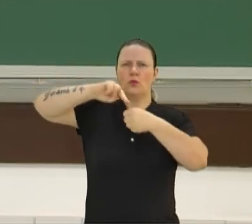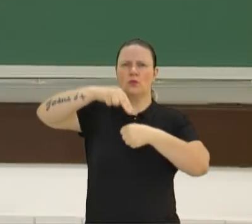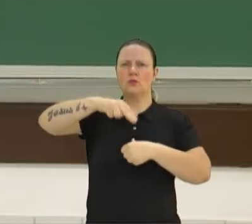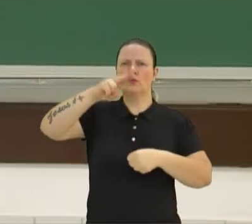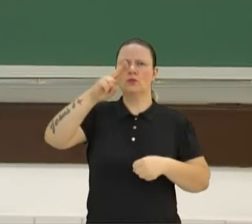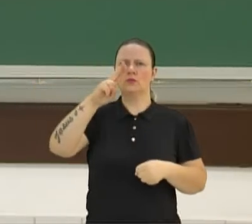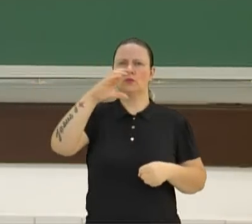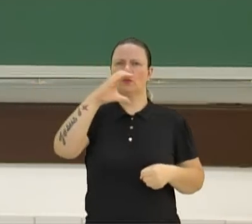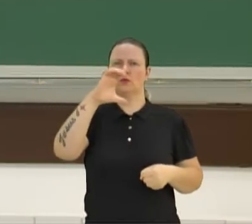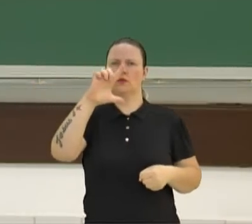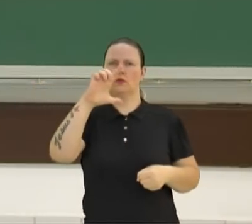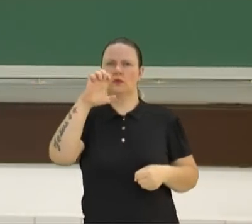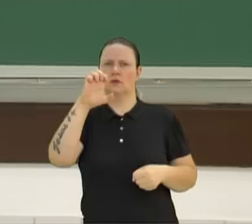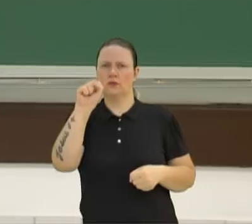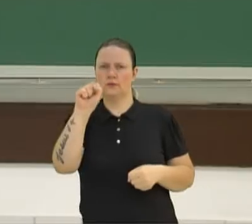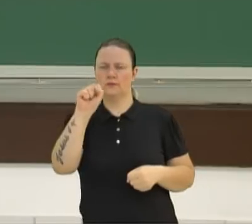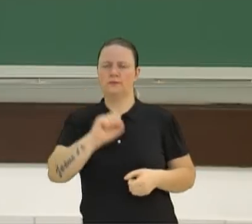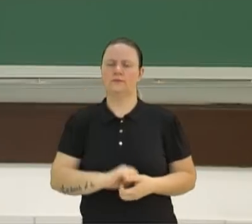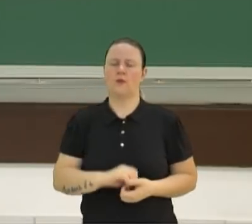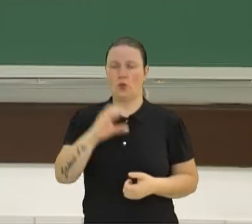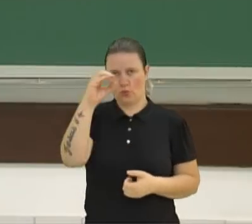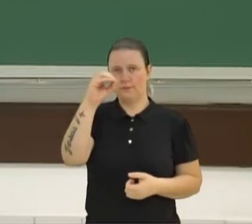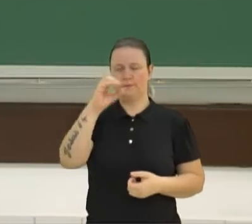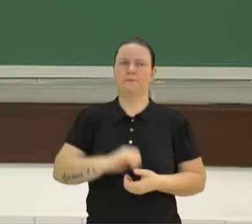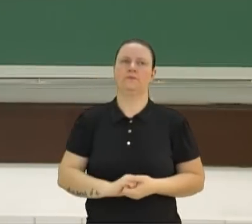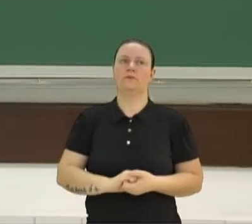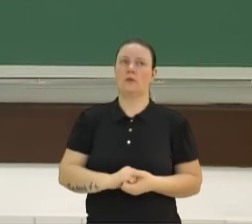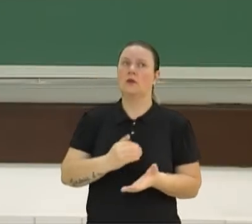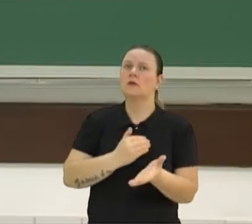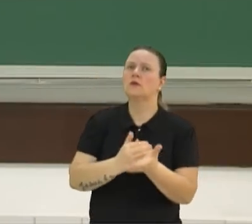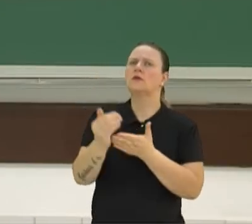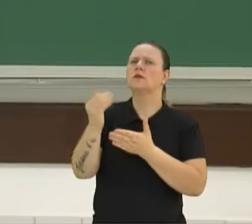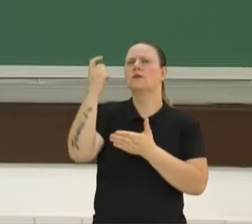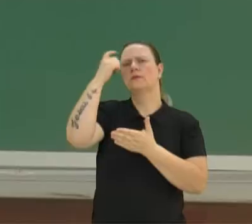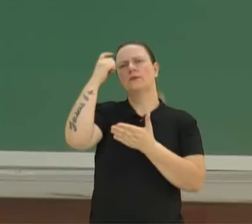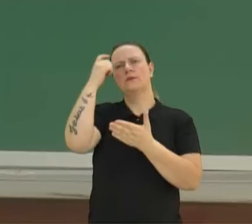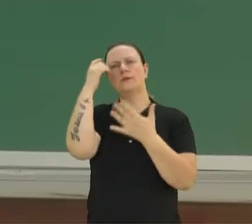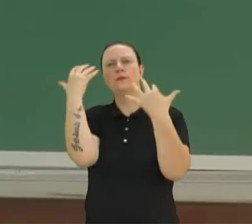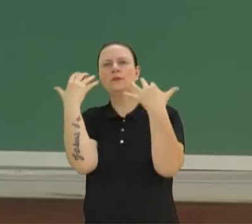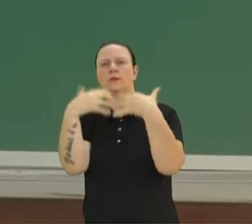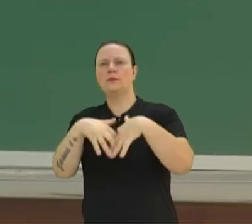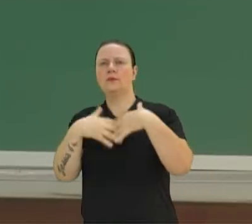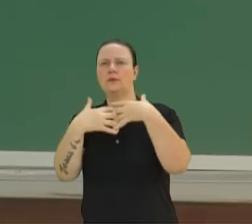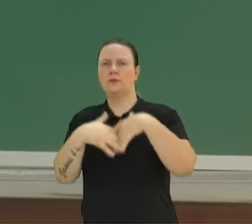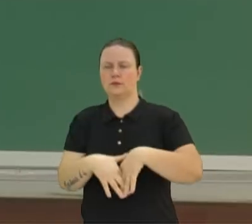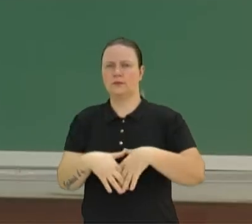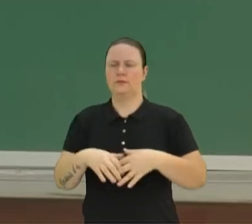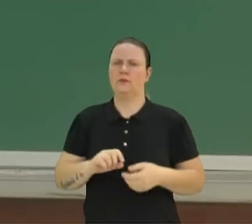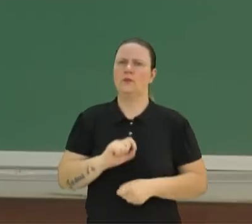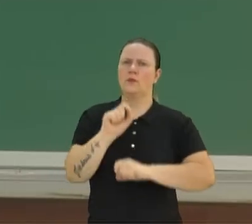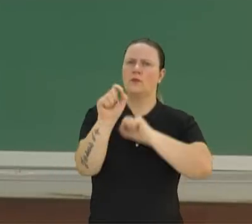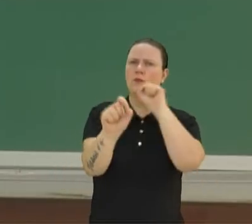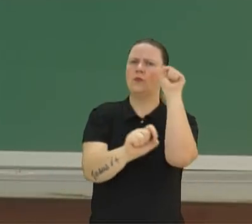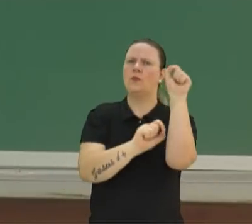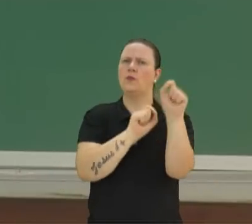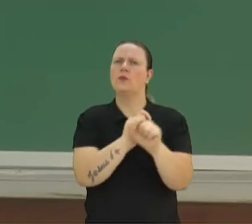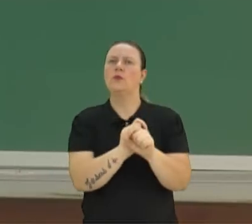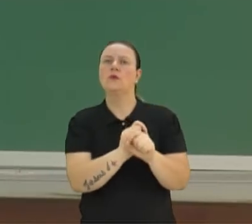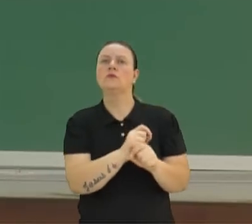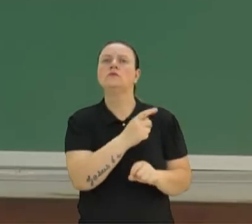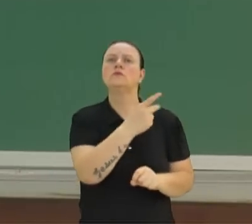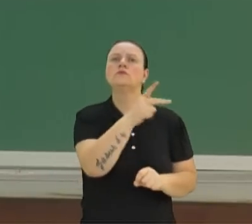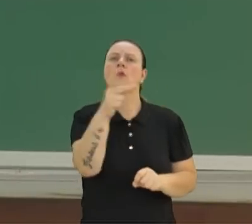iniciar a minha aula de hoje com uma pequena reflexão. A reflexão que eu faço é: qual o projeto que você tem